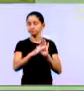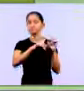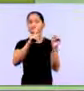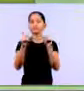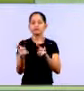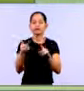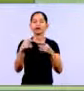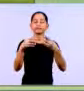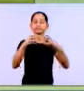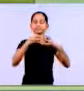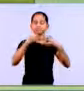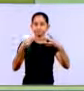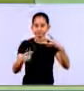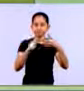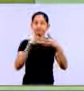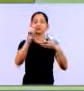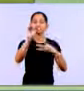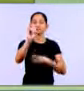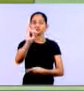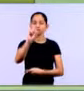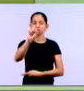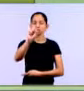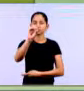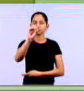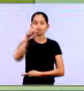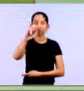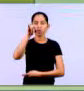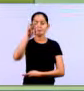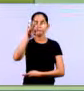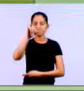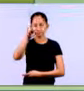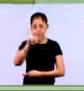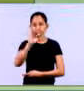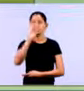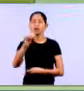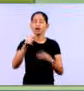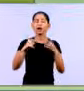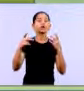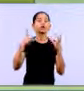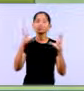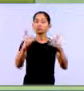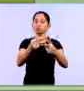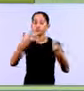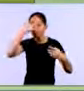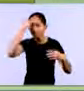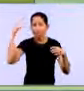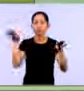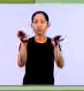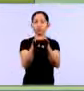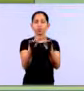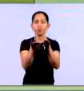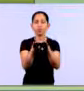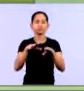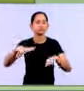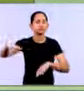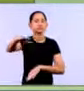o princípio da isonomia ou da igualdade. Nesse princípio, o que importa é que todos